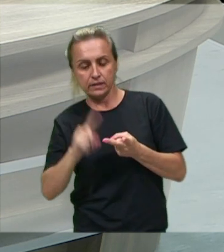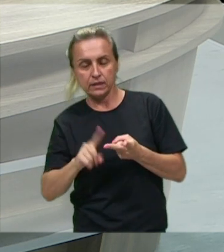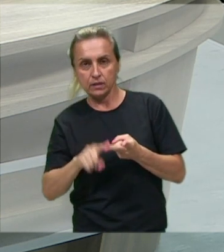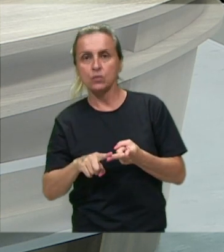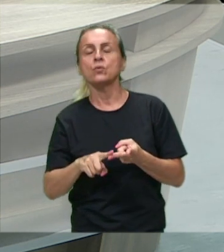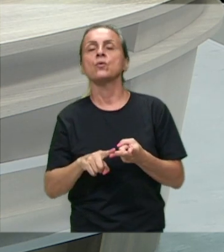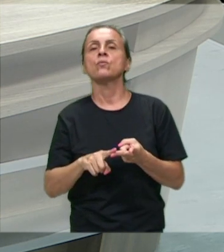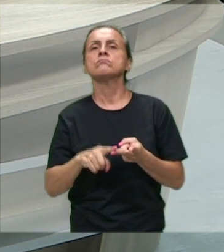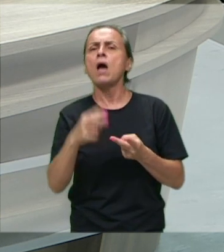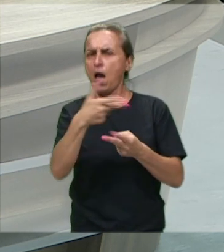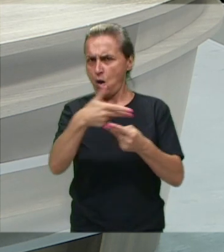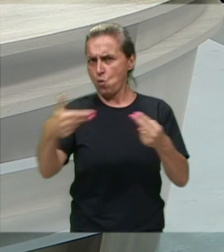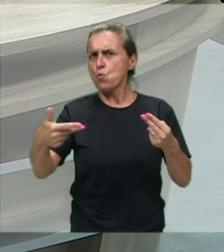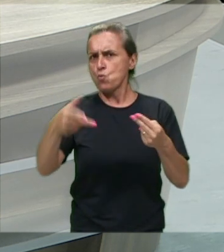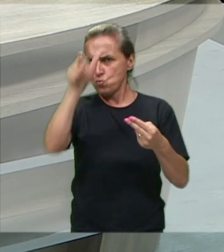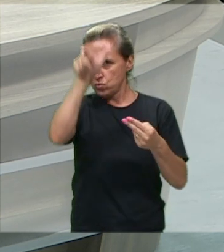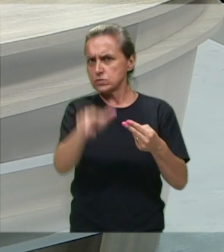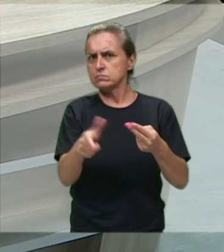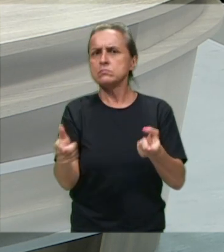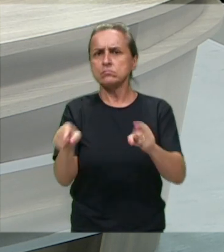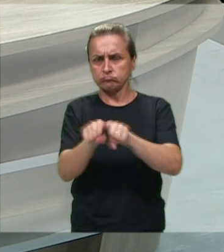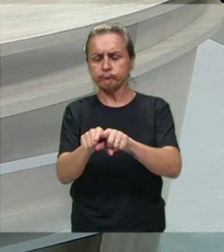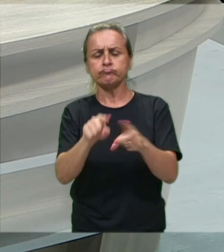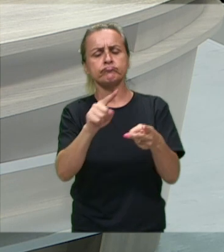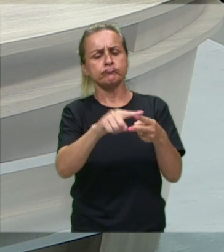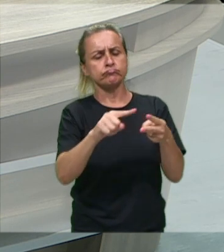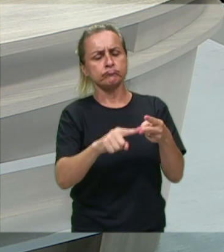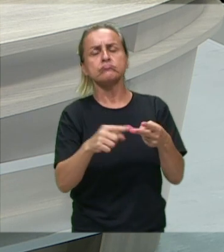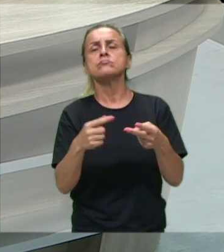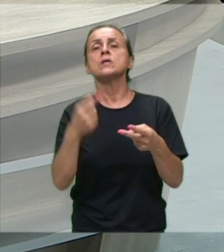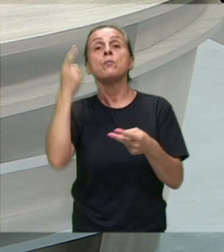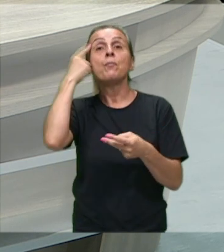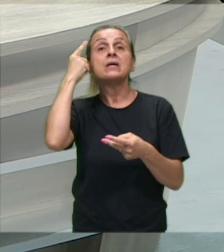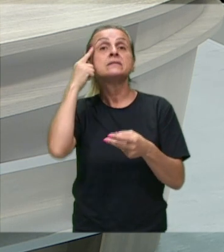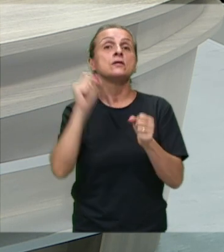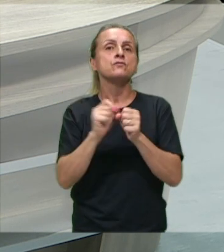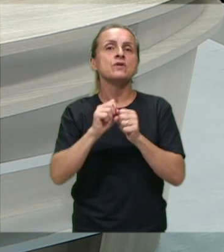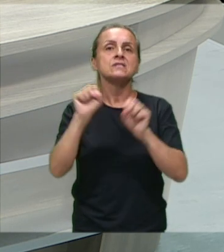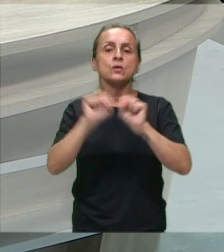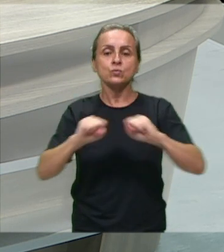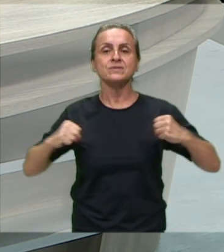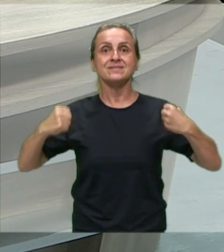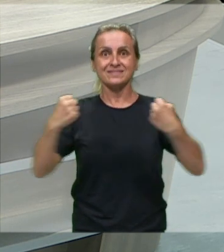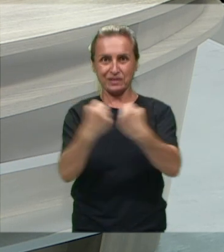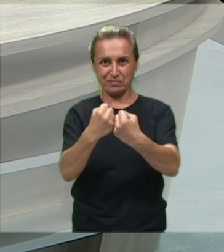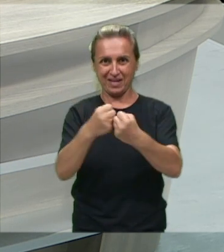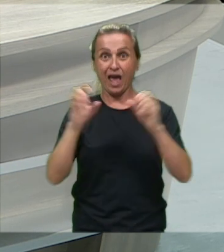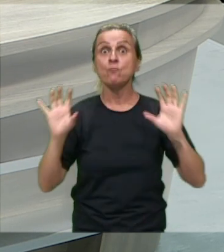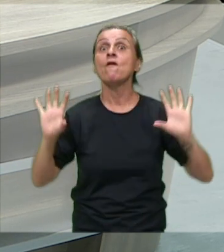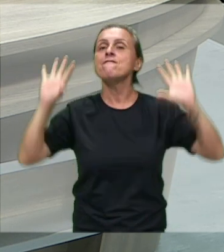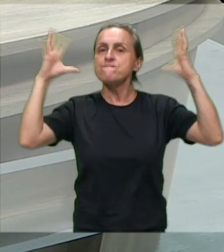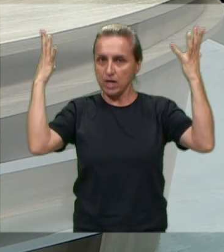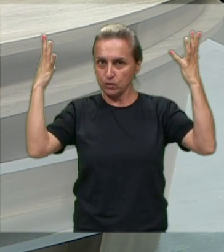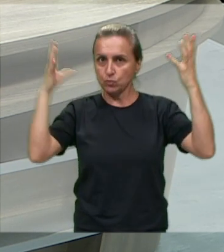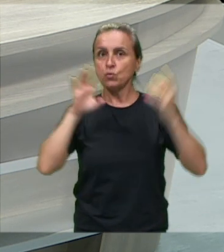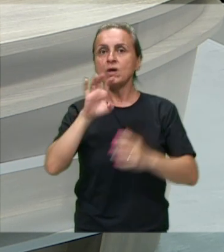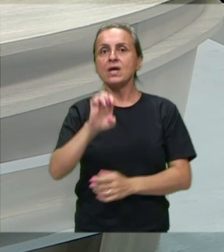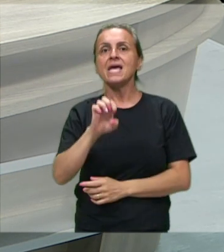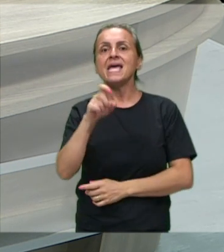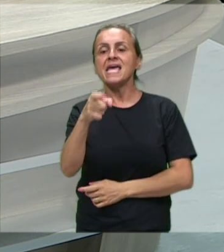de fazer um grande evento, né, um seminário com a gente, uma expomar, digamos assim, uma